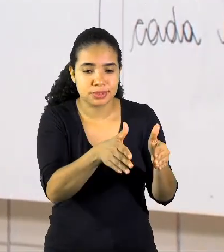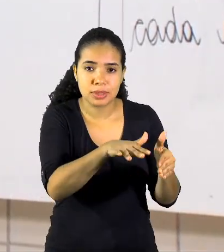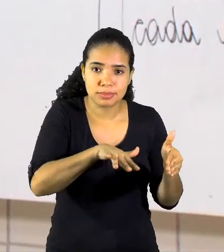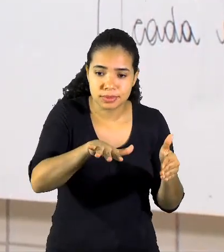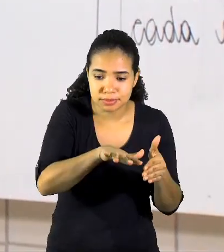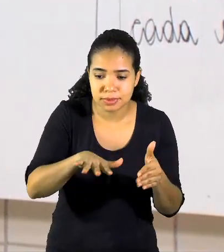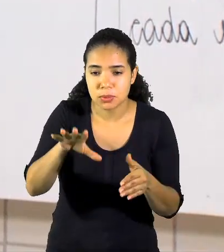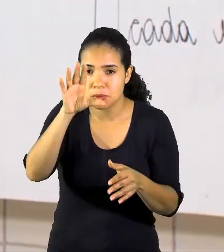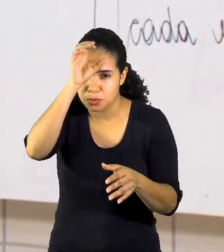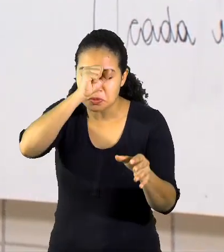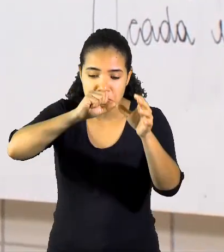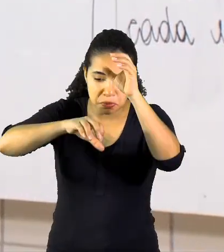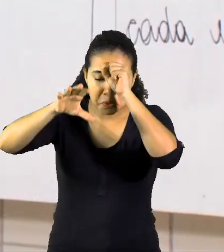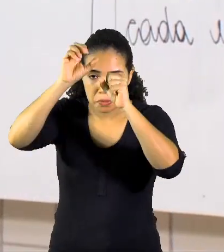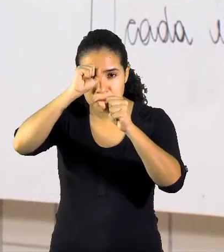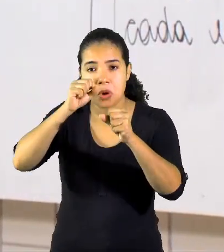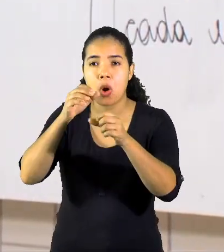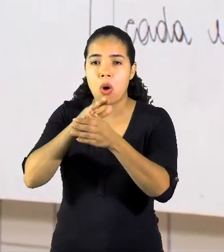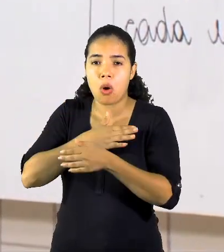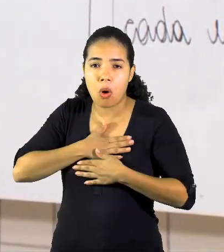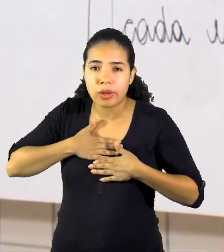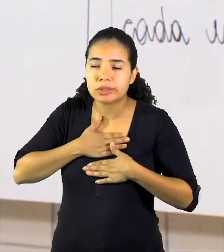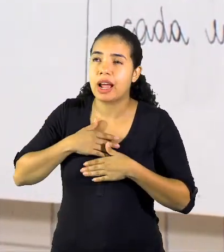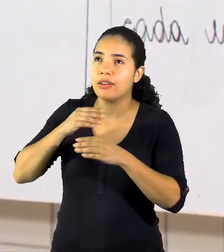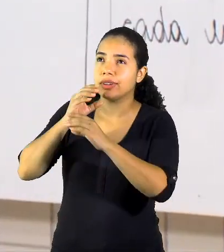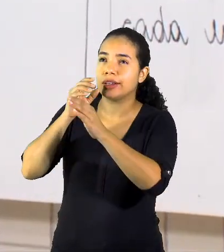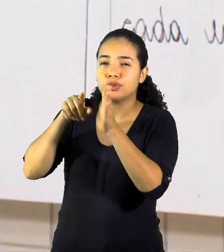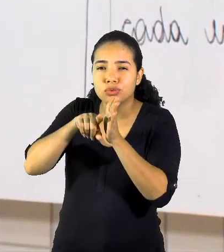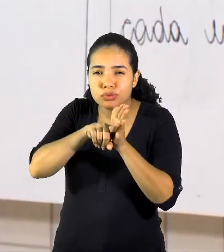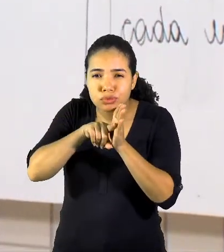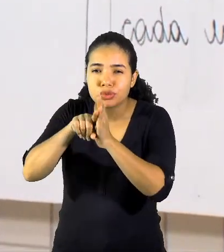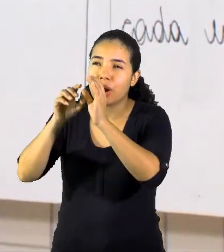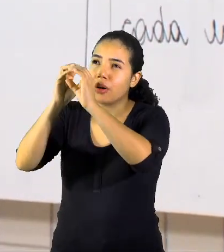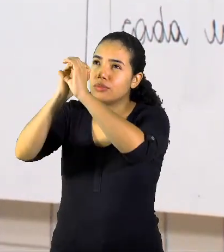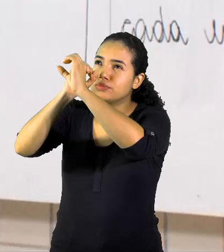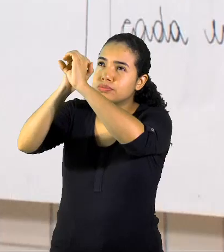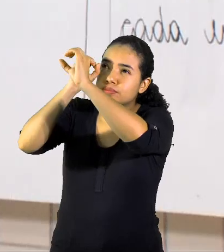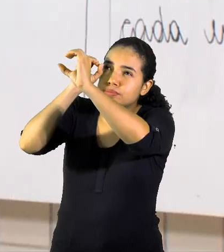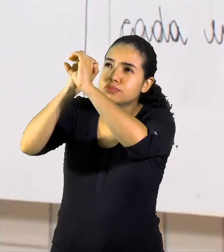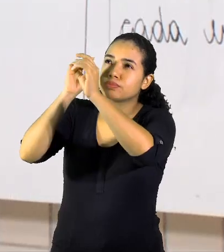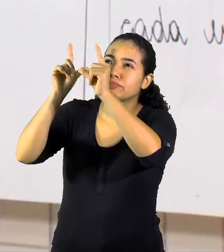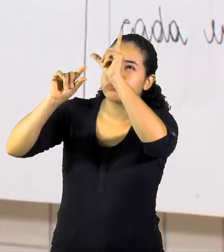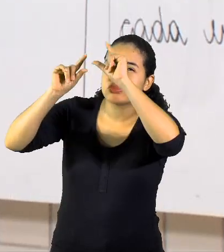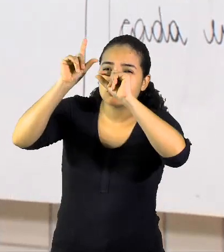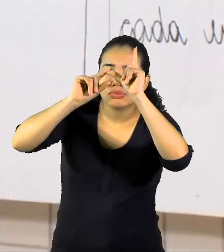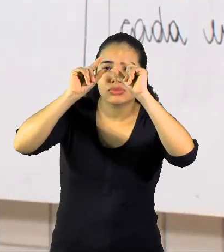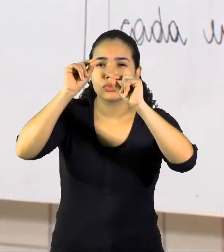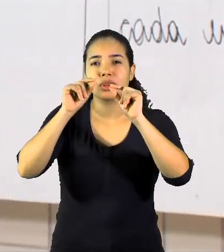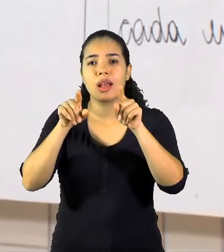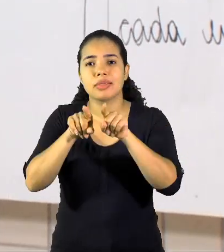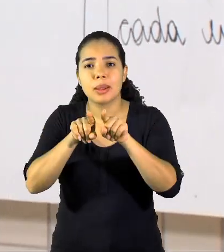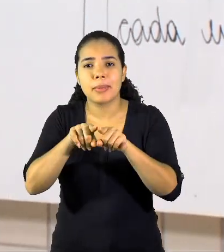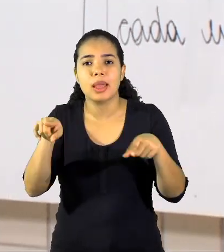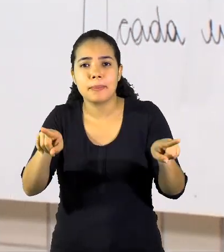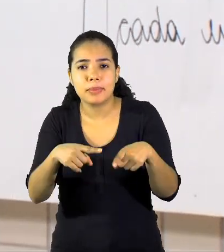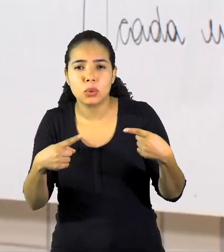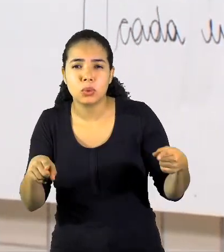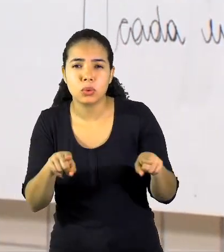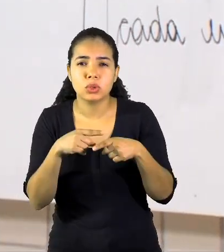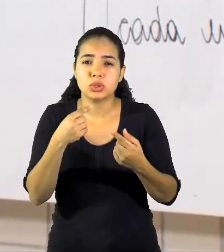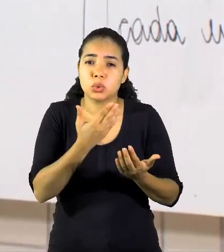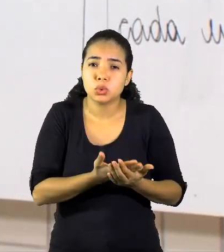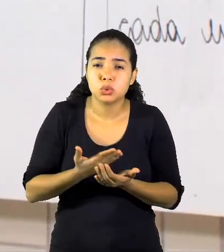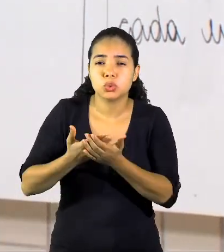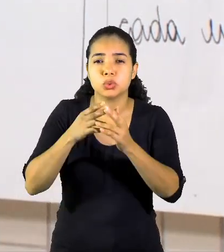como Tales, gostava de astronomia, de música, e eles acabaram estudando todos